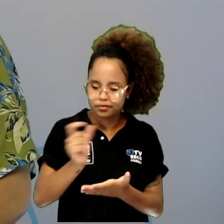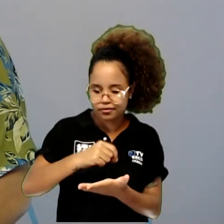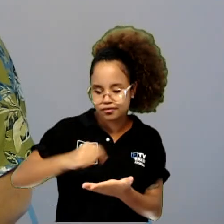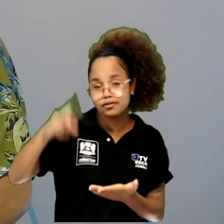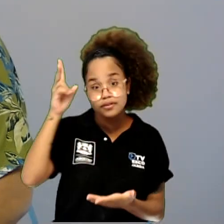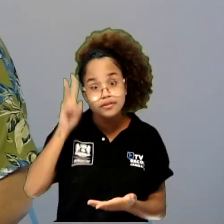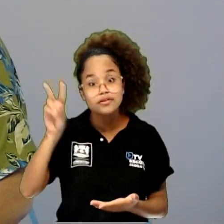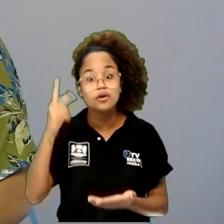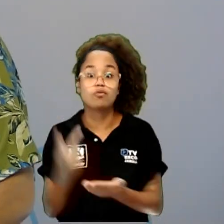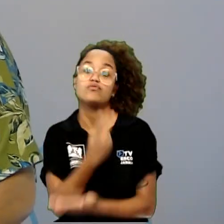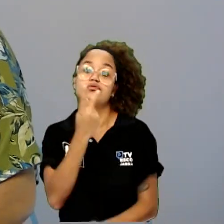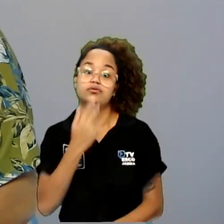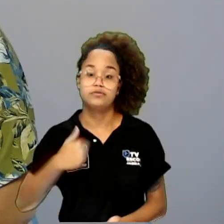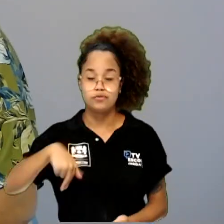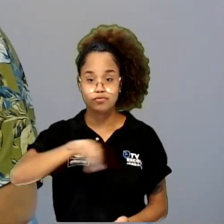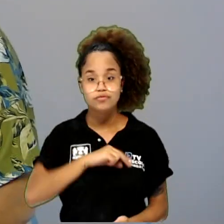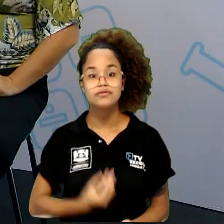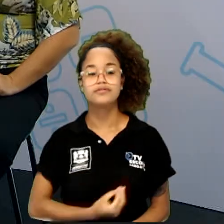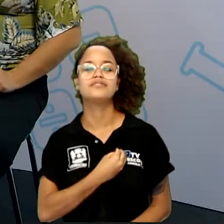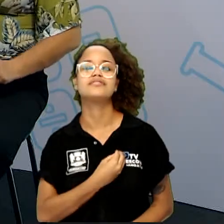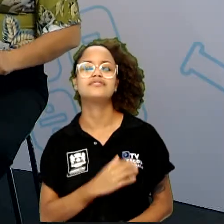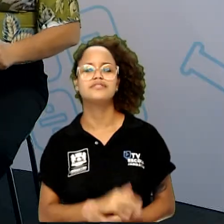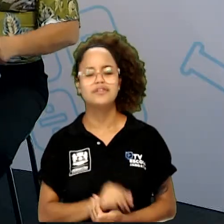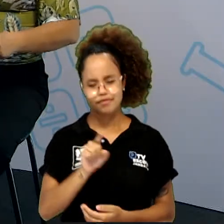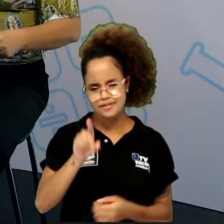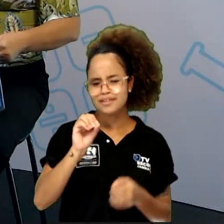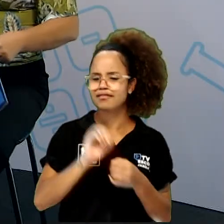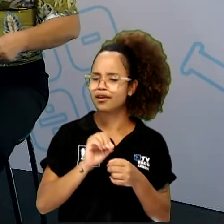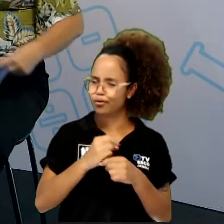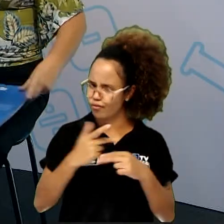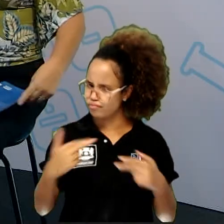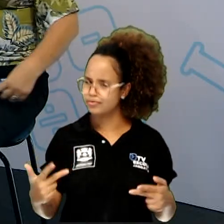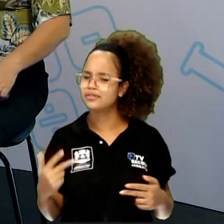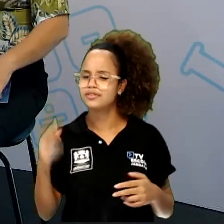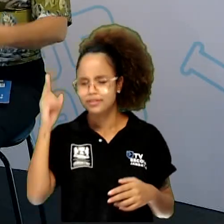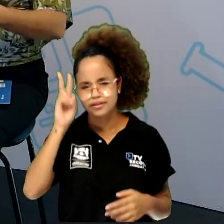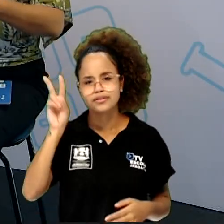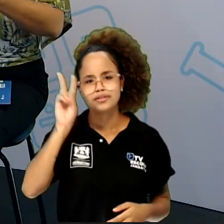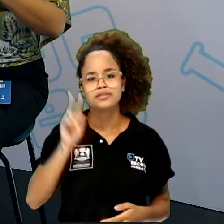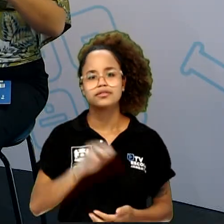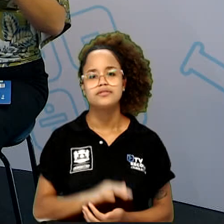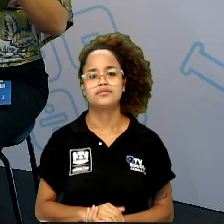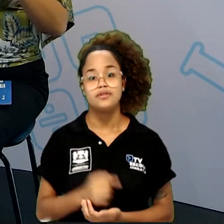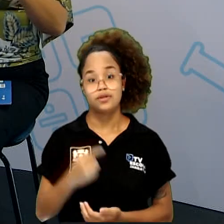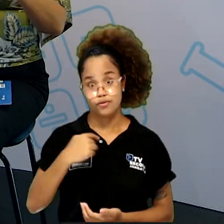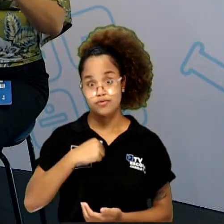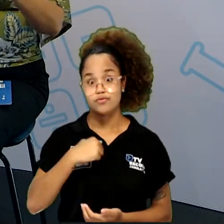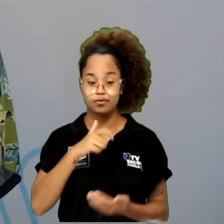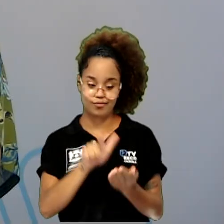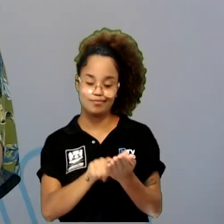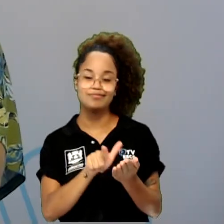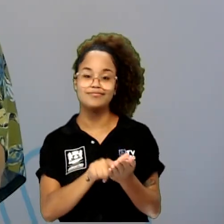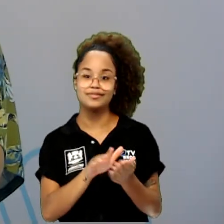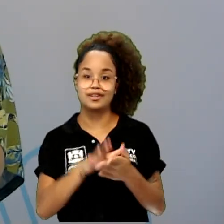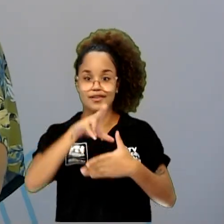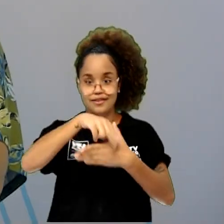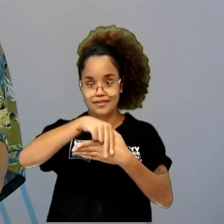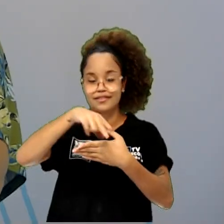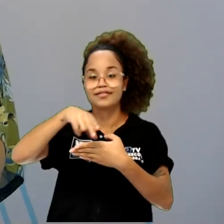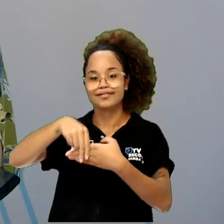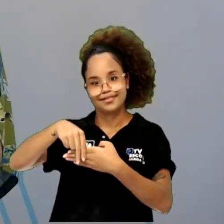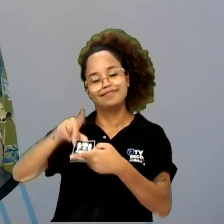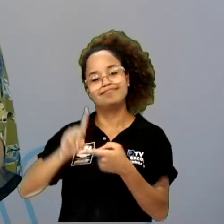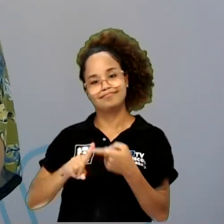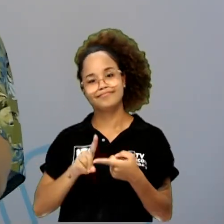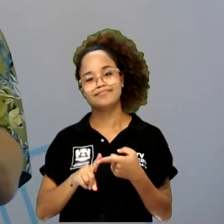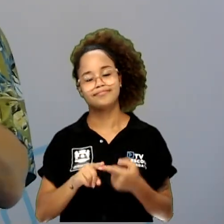que acontecem com a gente. E você faz isso com outras histórias também. Eu estou aqui com os folhetos, ó, de cordel. Leila é cordelista